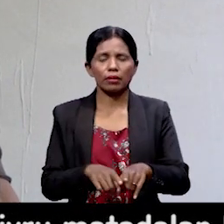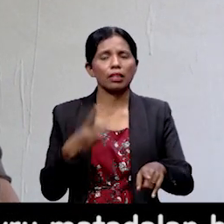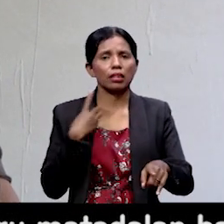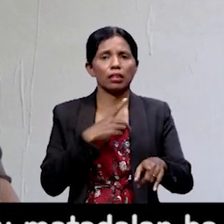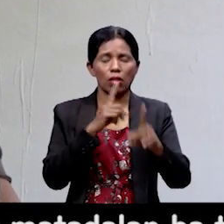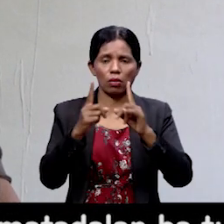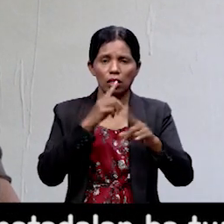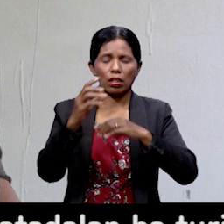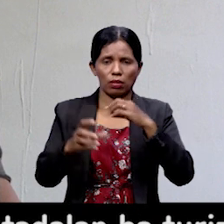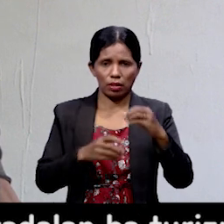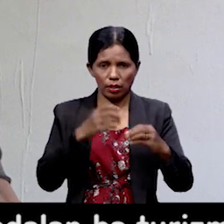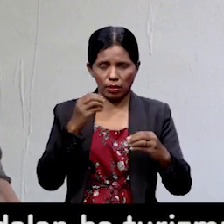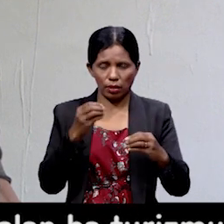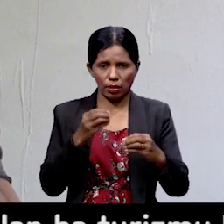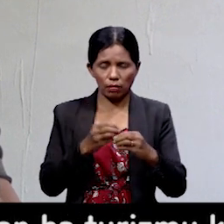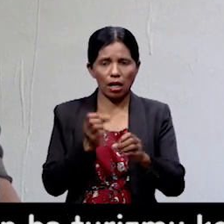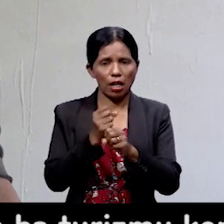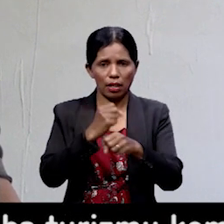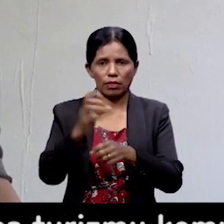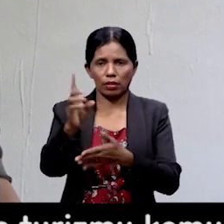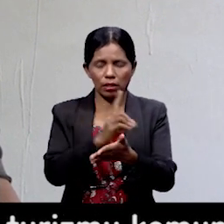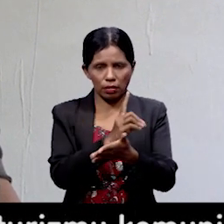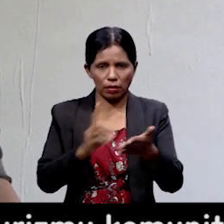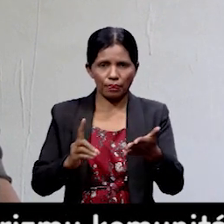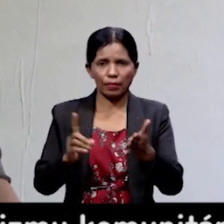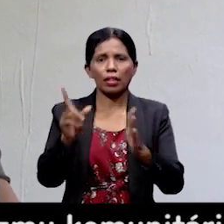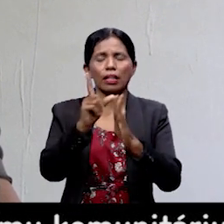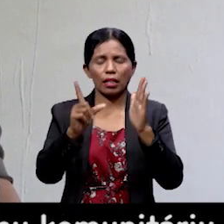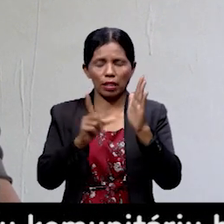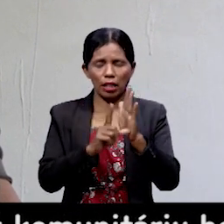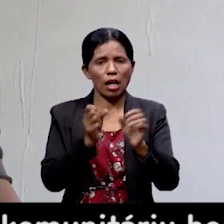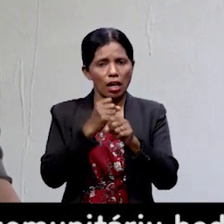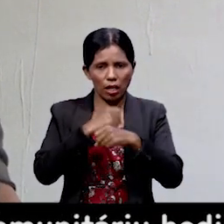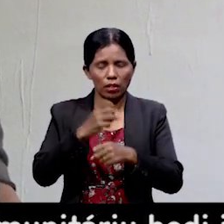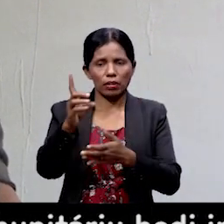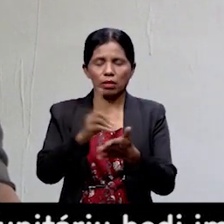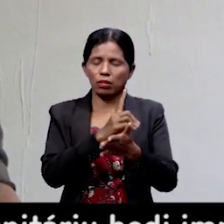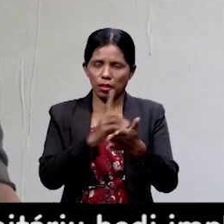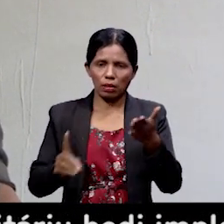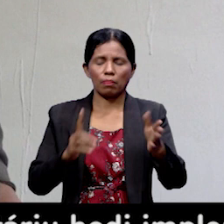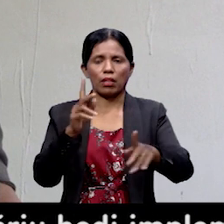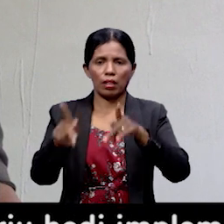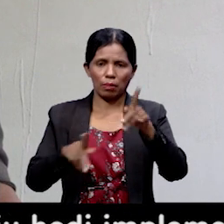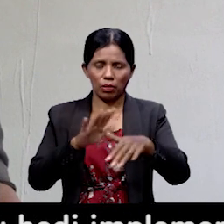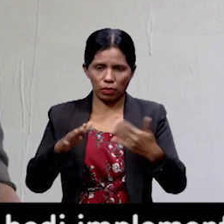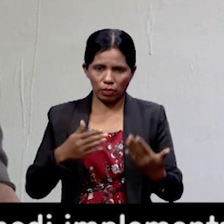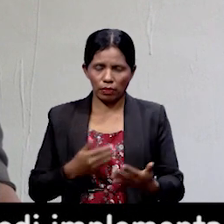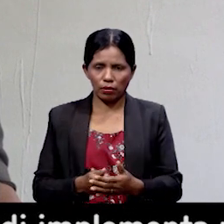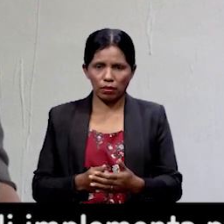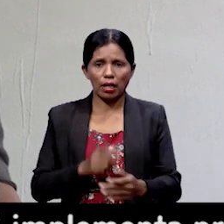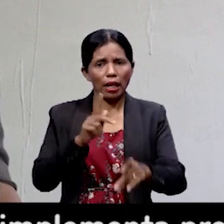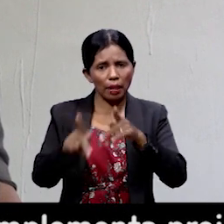lei para discriminação. Lei de anelite tem famoso ter a discriminação. Povo na minha vida é né, muito para